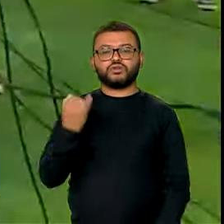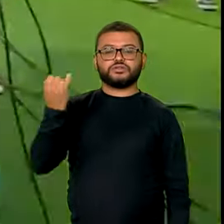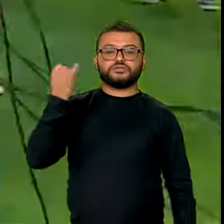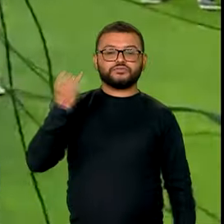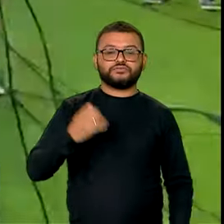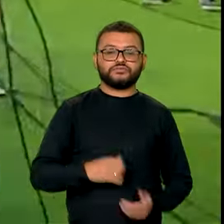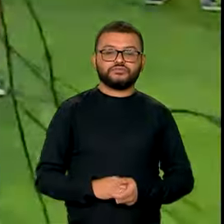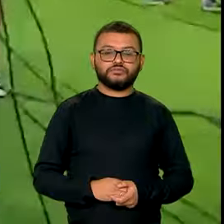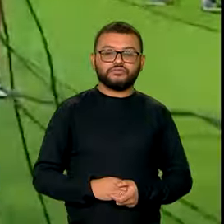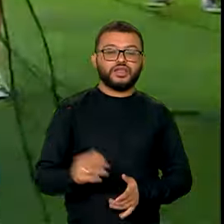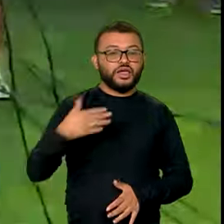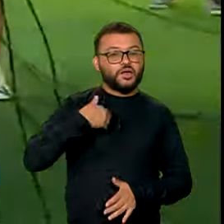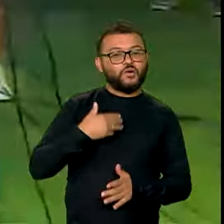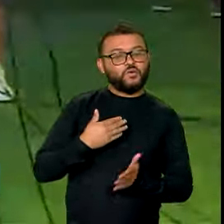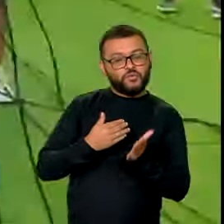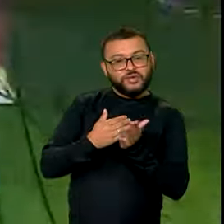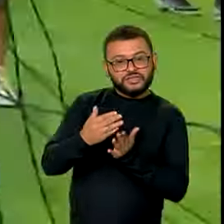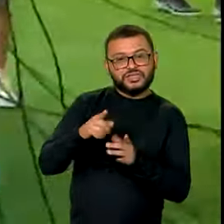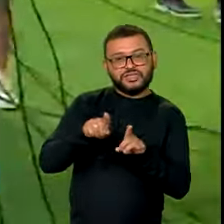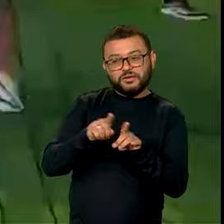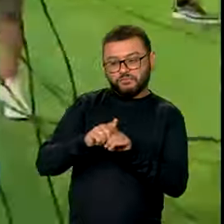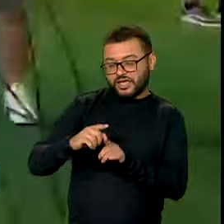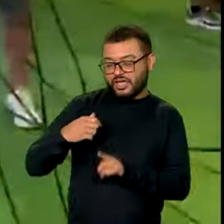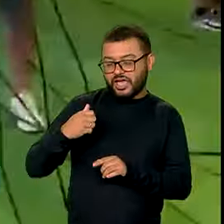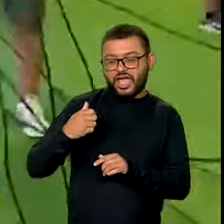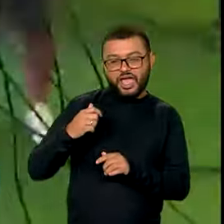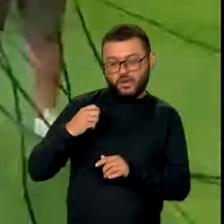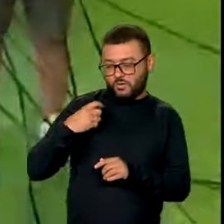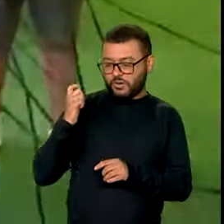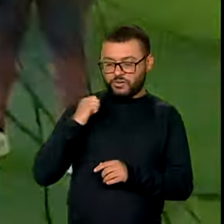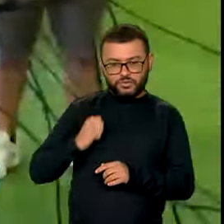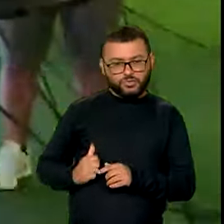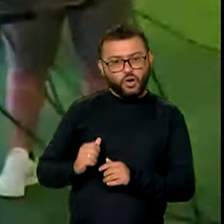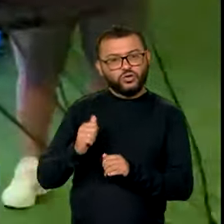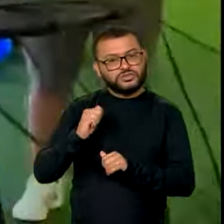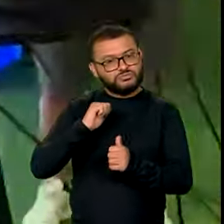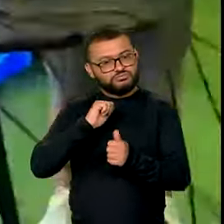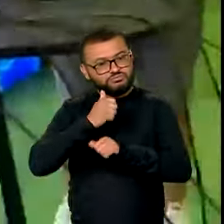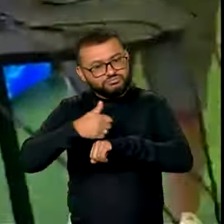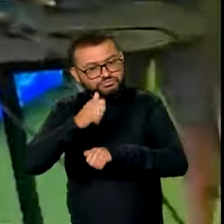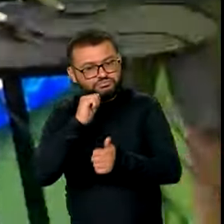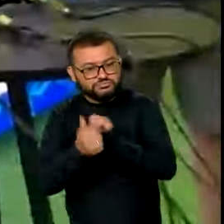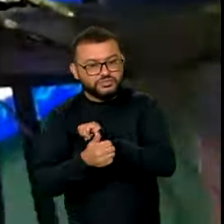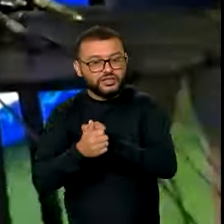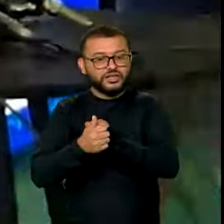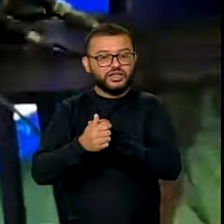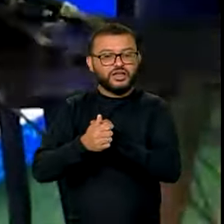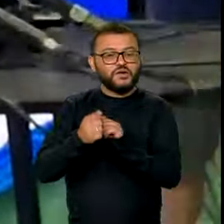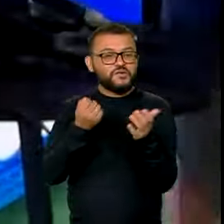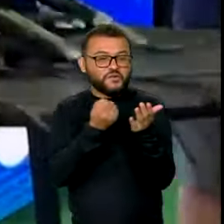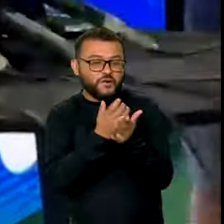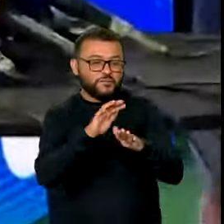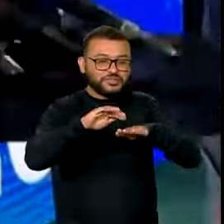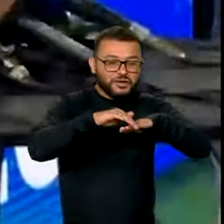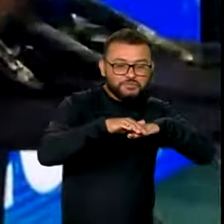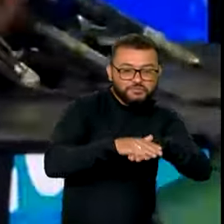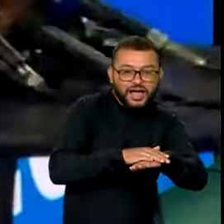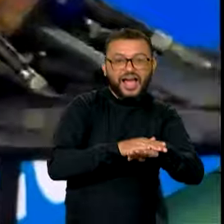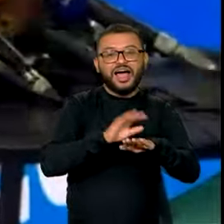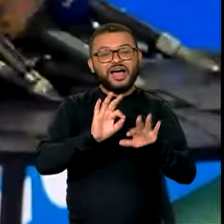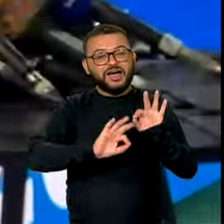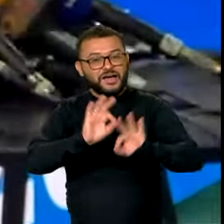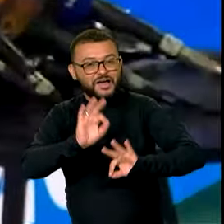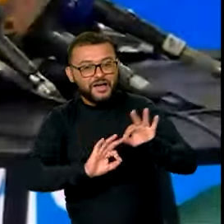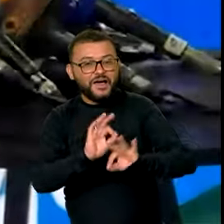Eu comecei como Bolsa Atleta internacional. E aí você já vai começando, como você fez, né? Tem uma